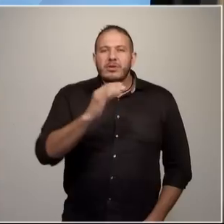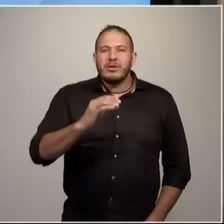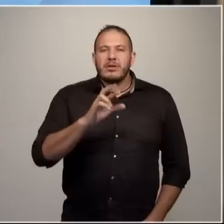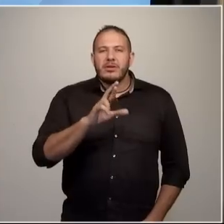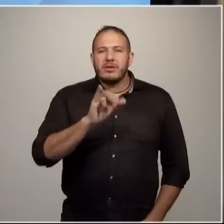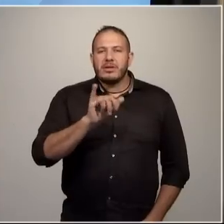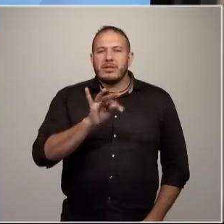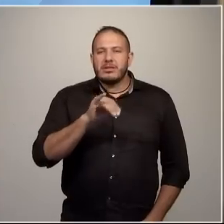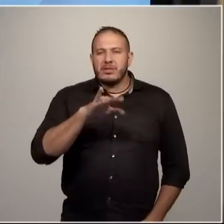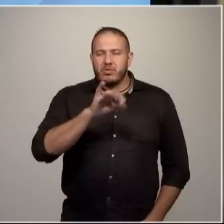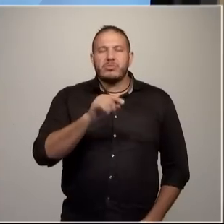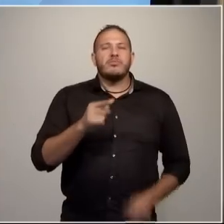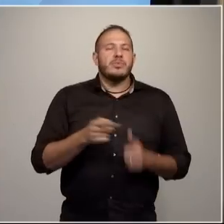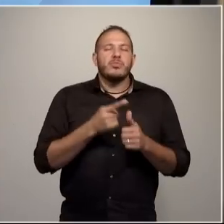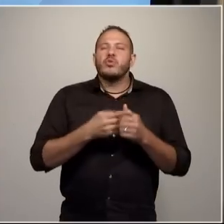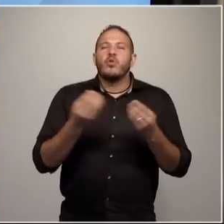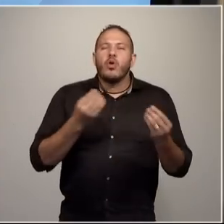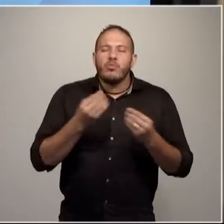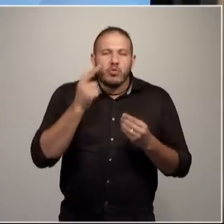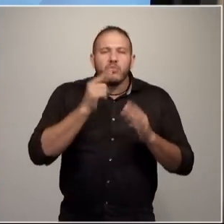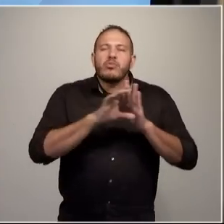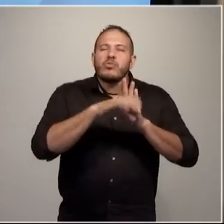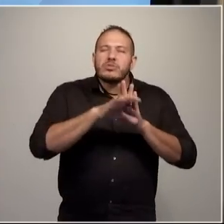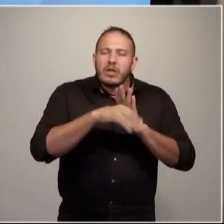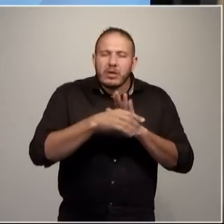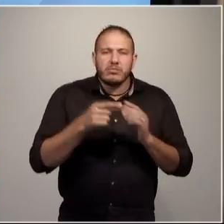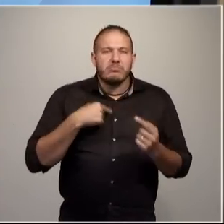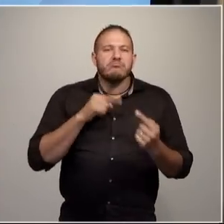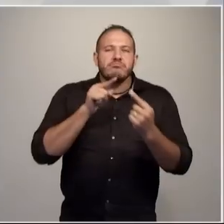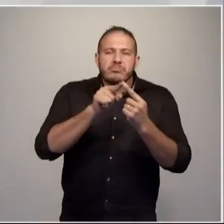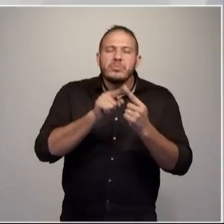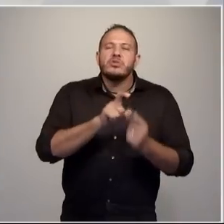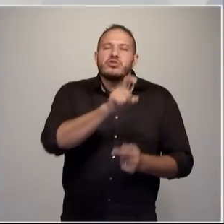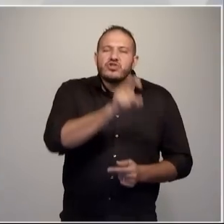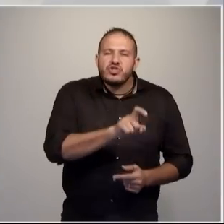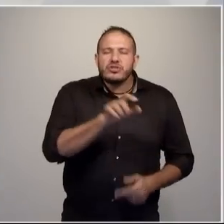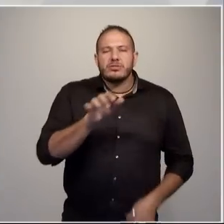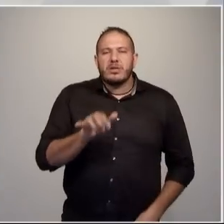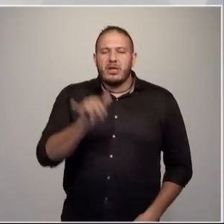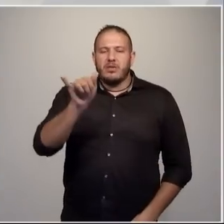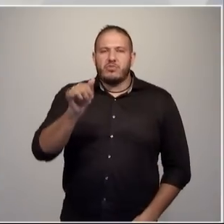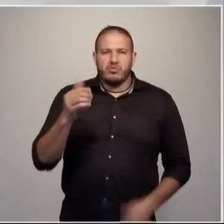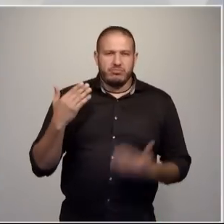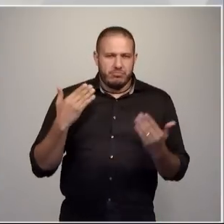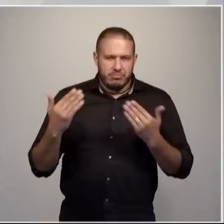derivo em relação a x e y, a tal da derivada parcial.